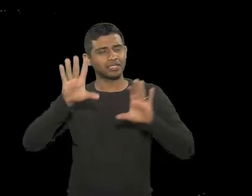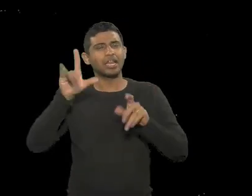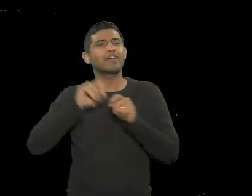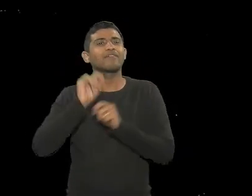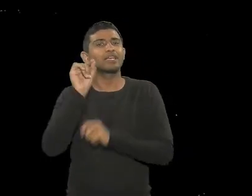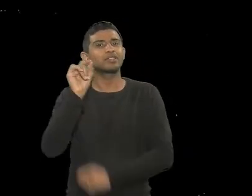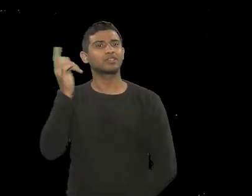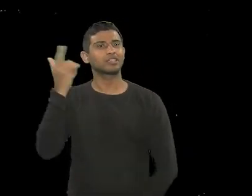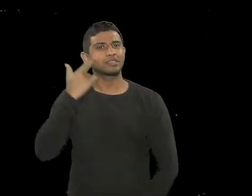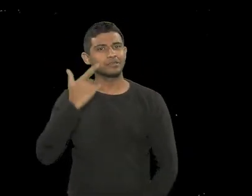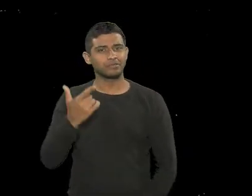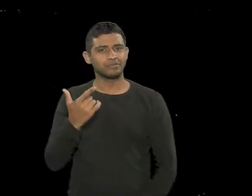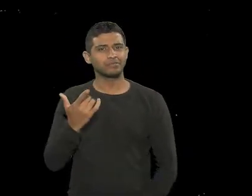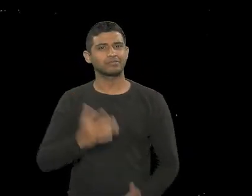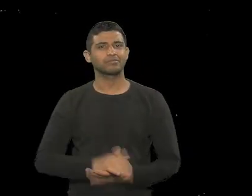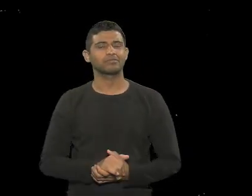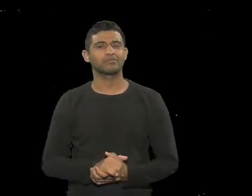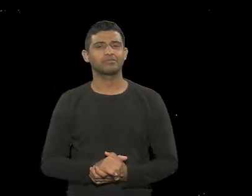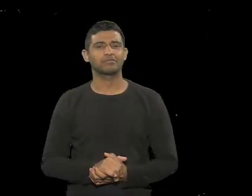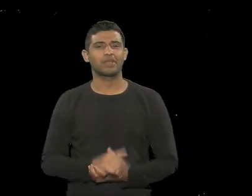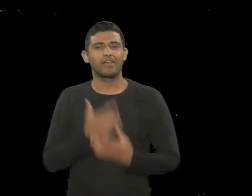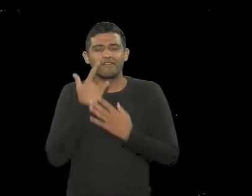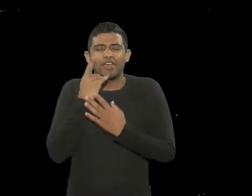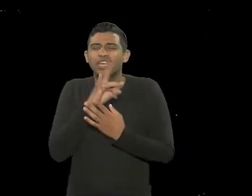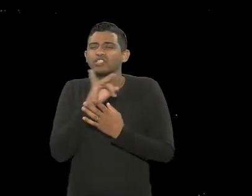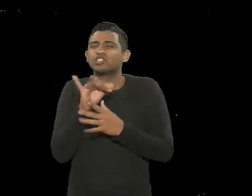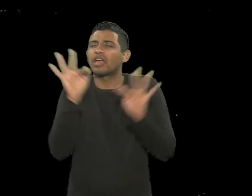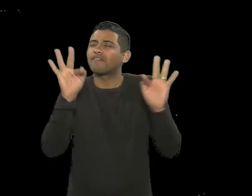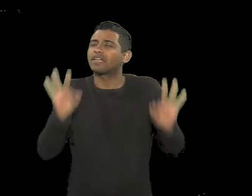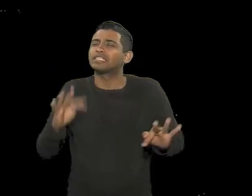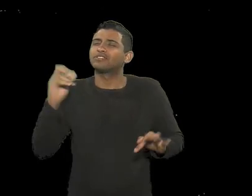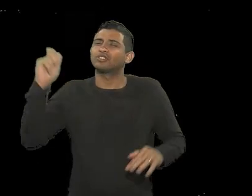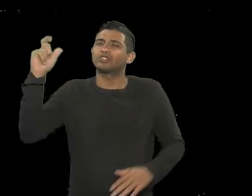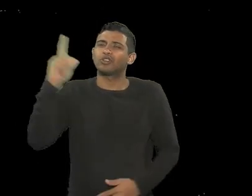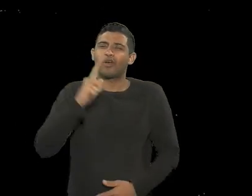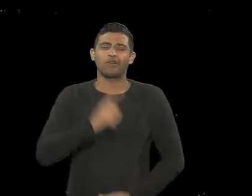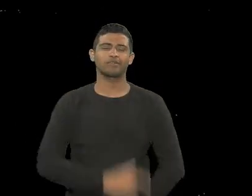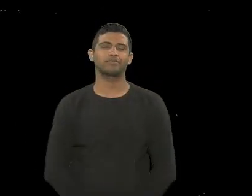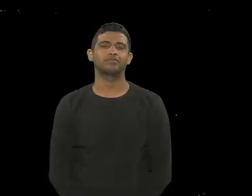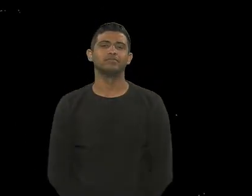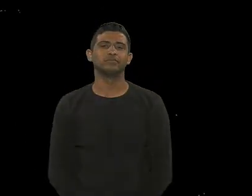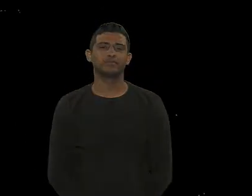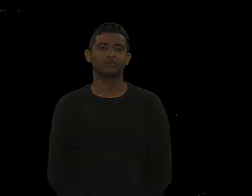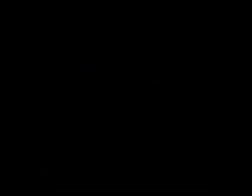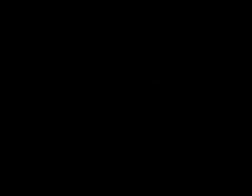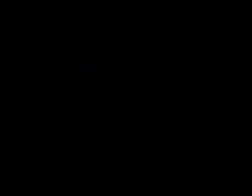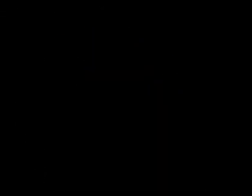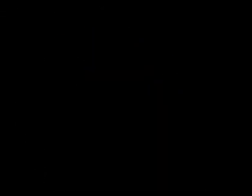Sabe o que ela faz? Tece lindos dias de sol.